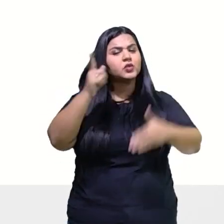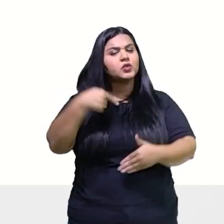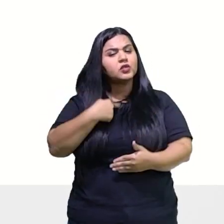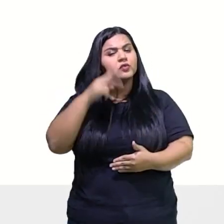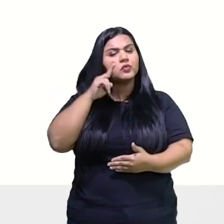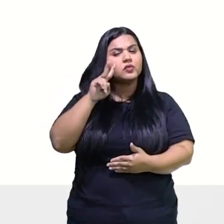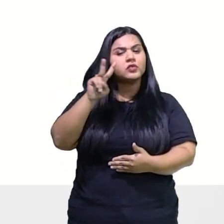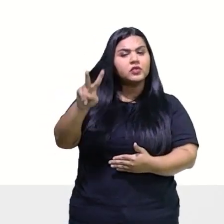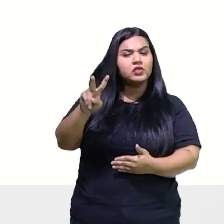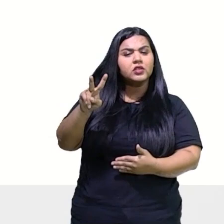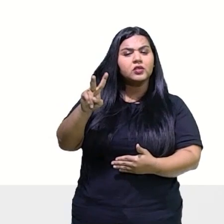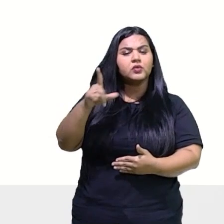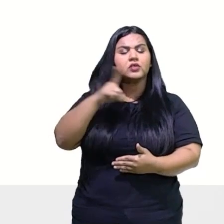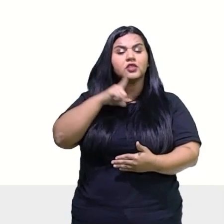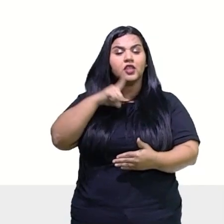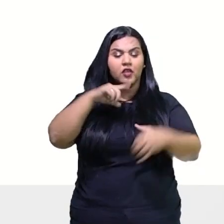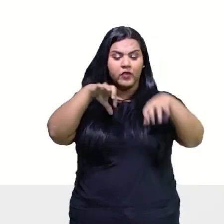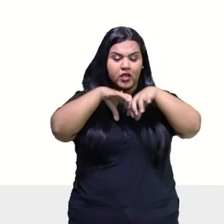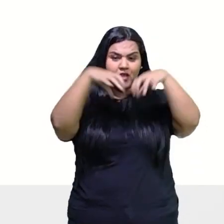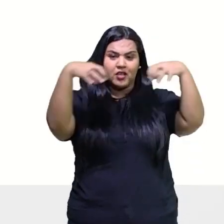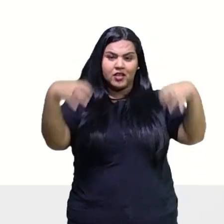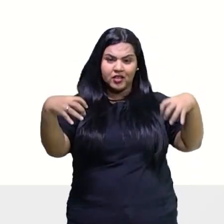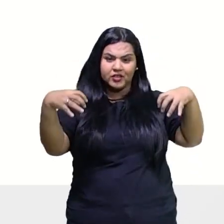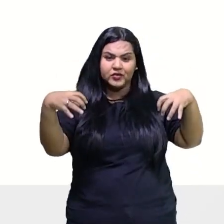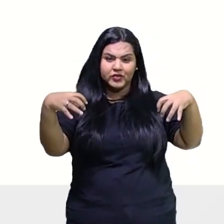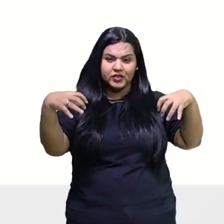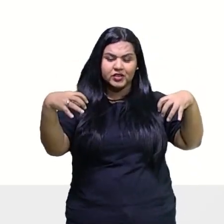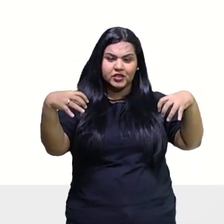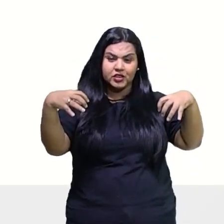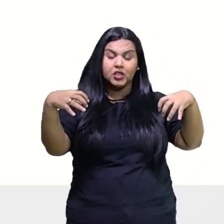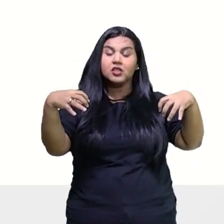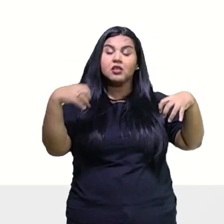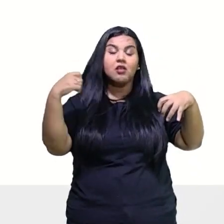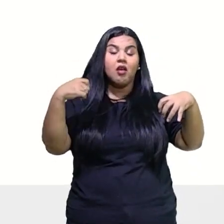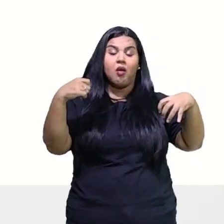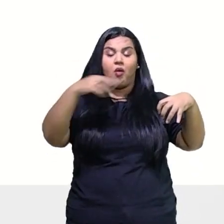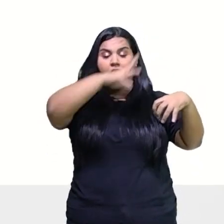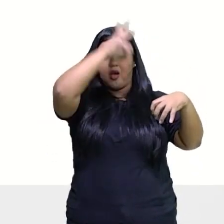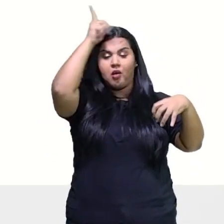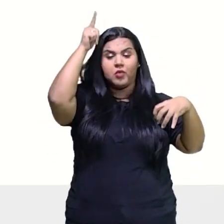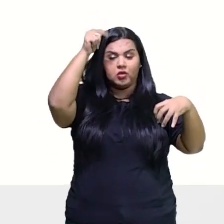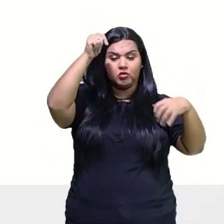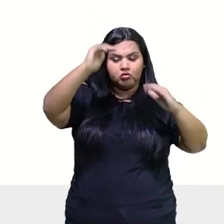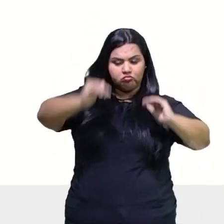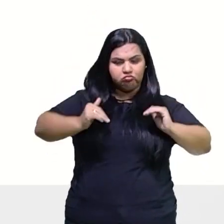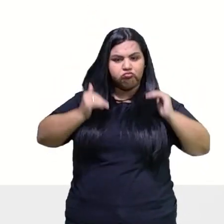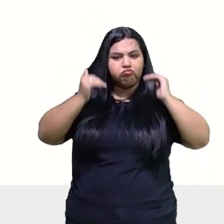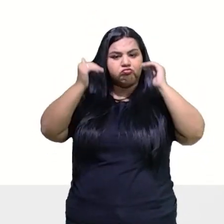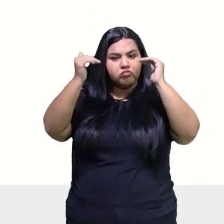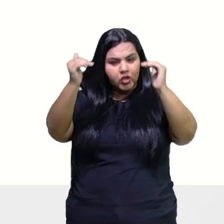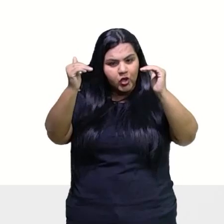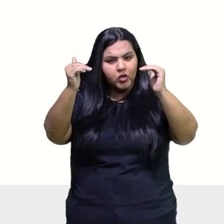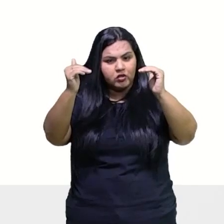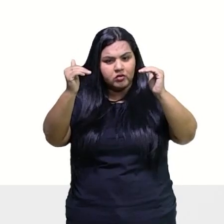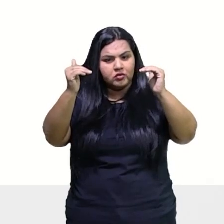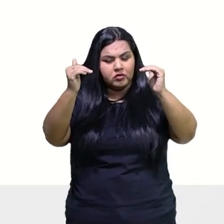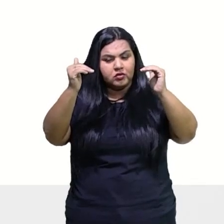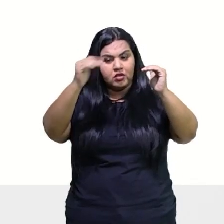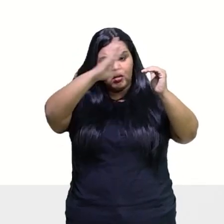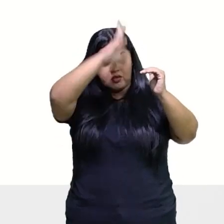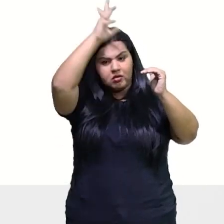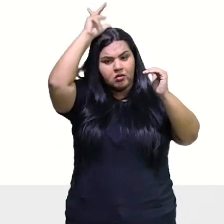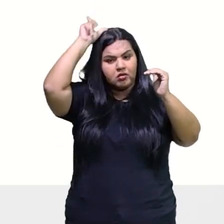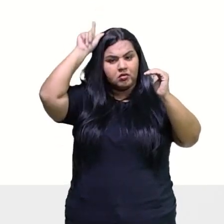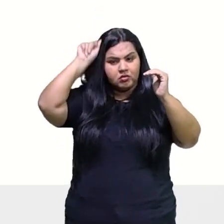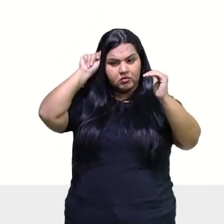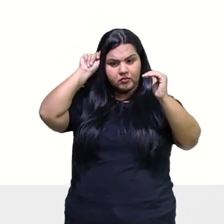vimos, que teve a divisão, e então o Amazonas é elevado à categoria de província. Certo? Amazonas é